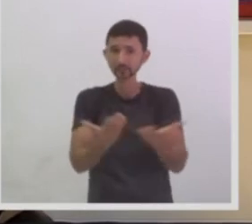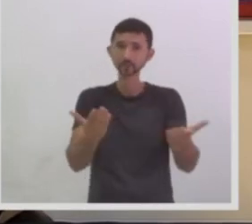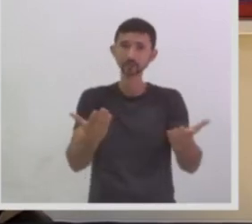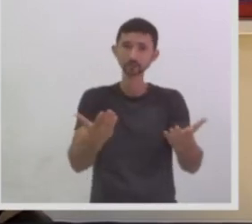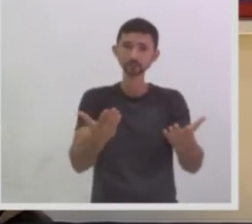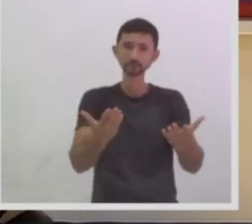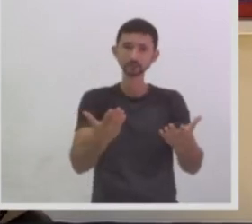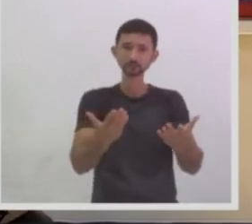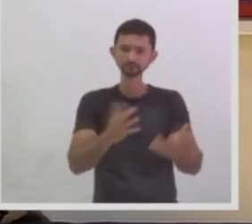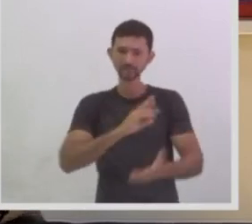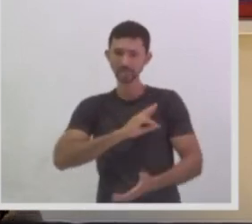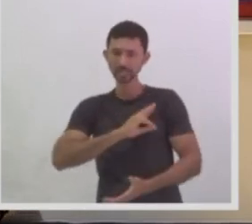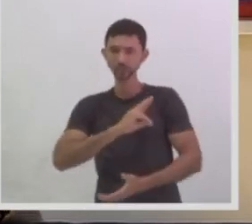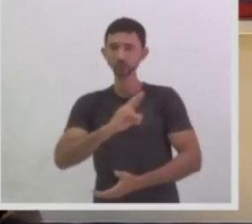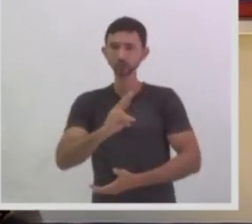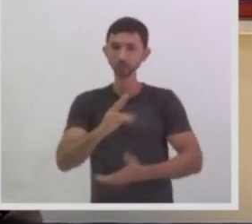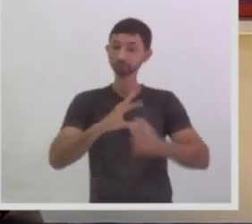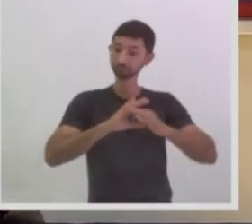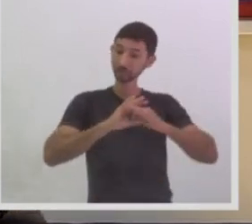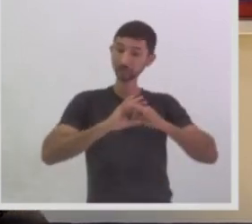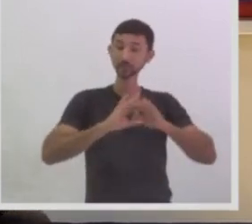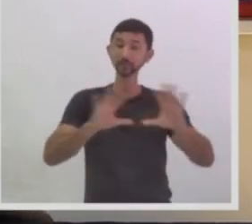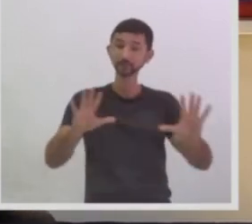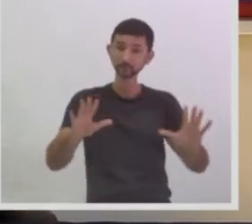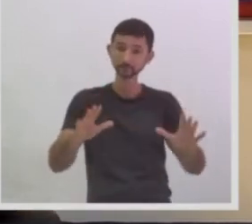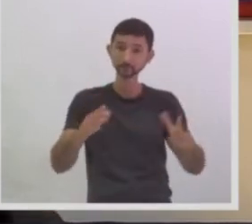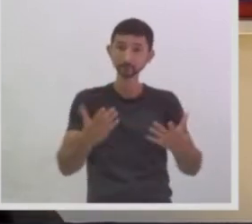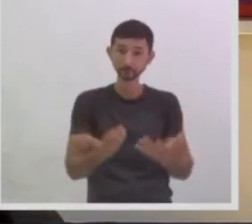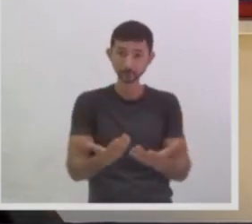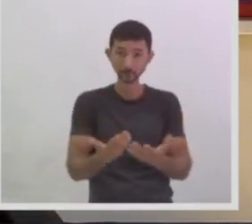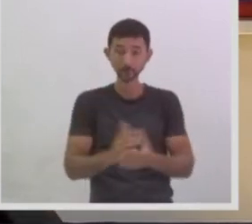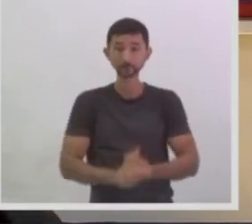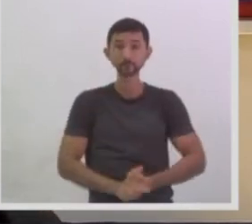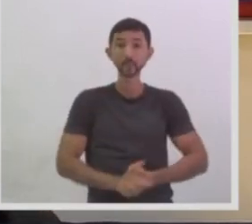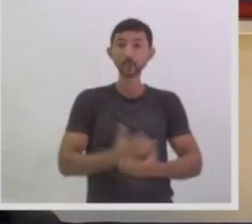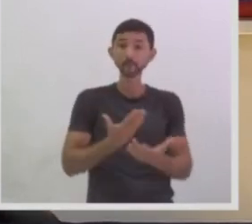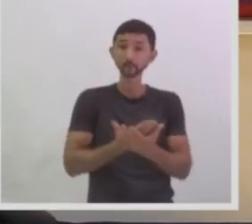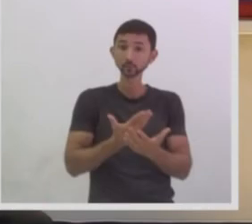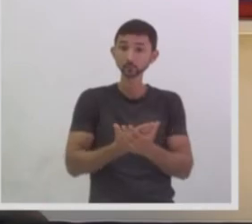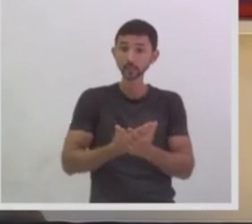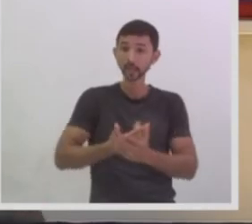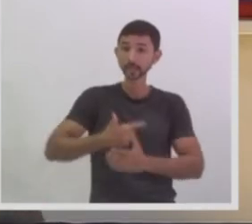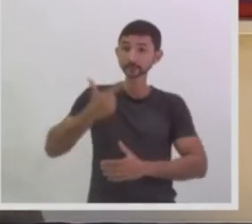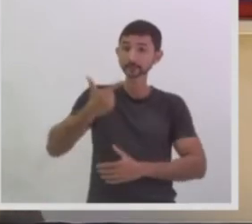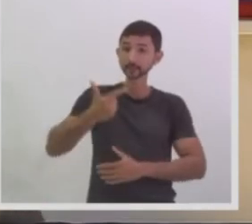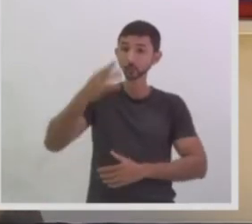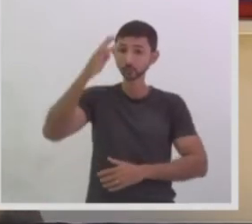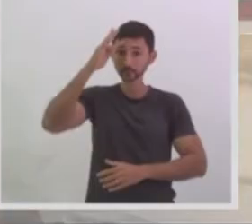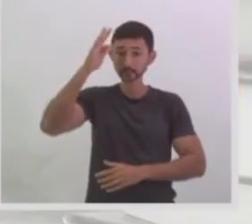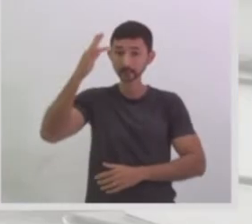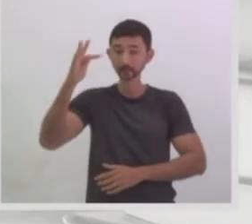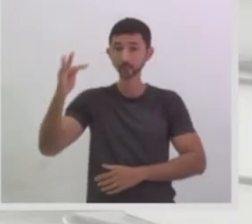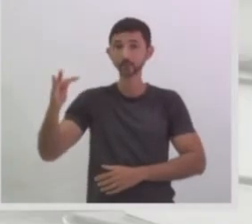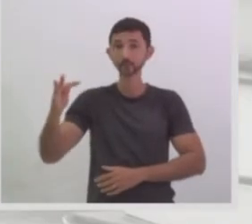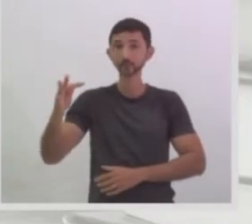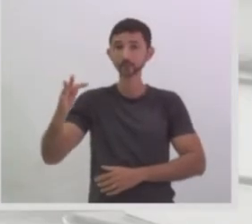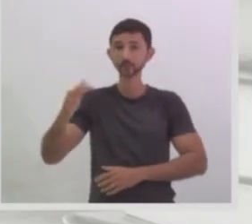quer. Ok? Então, vamos estudar a partir de agora a segunda teoria, a